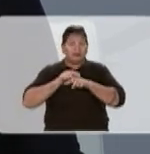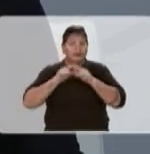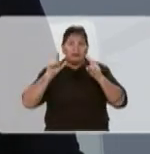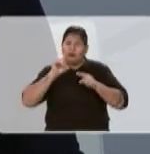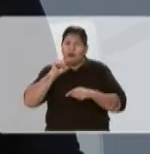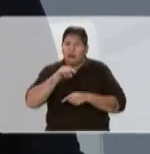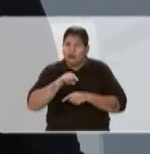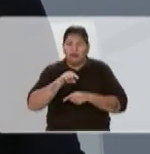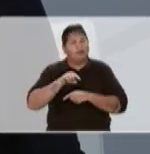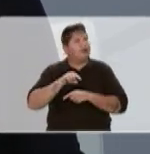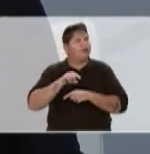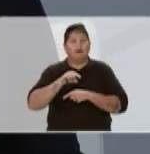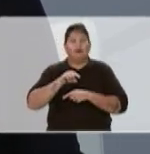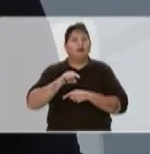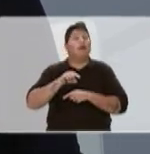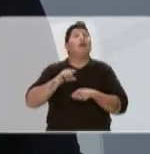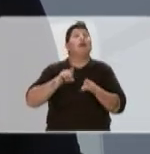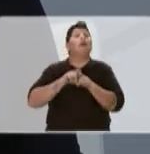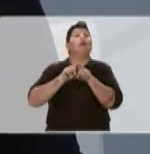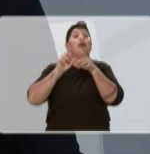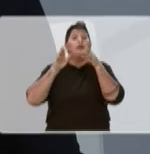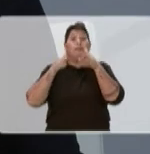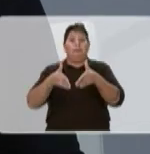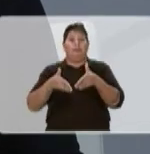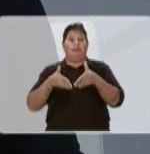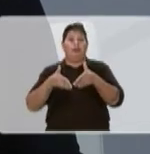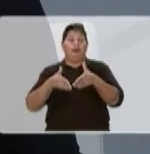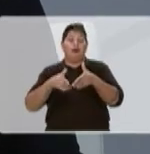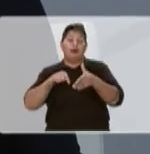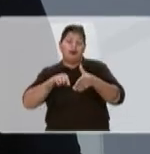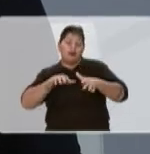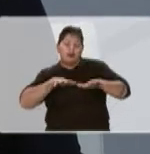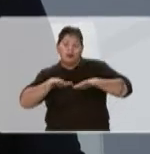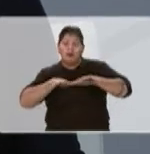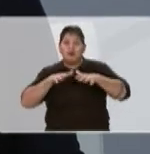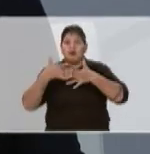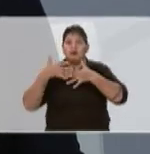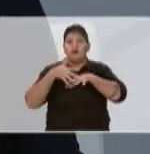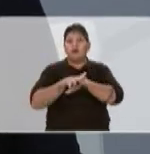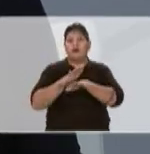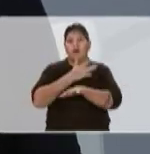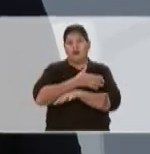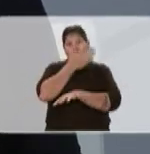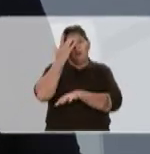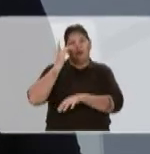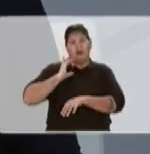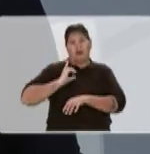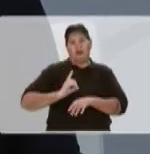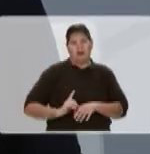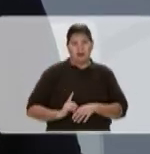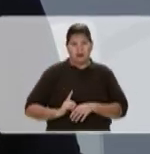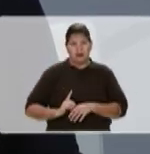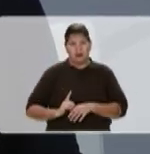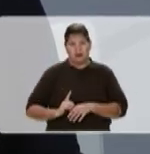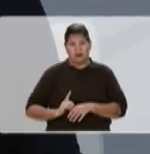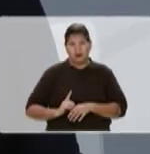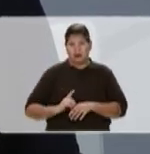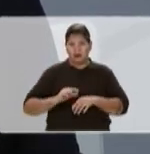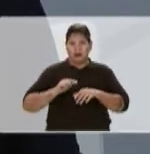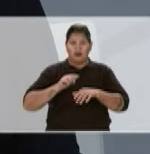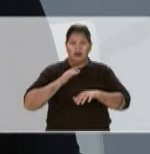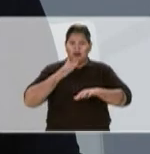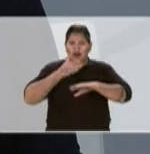postos de trabalho, e não só isso, participar desse movimento de inclusão da pessoa